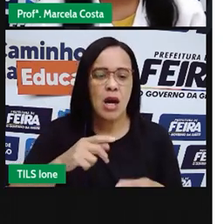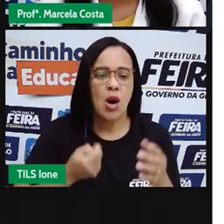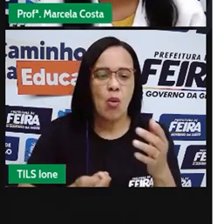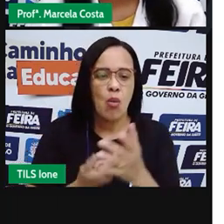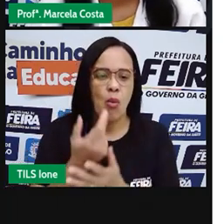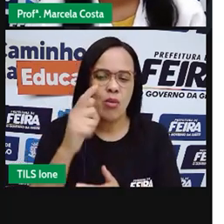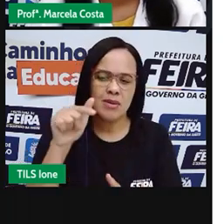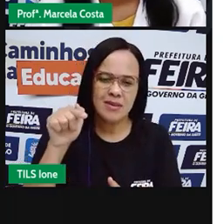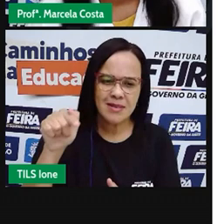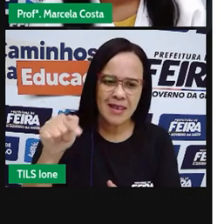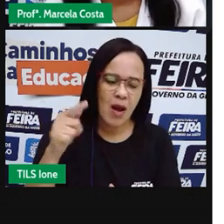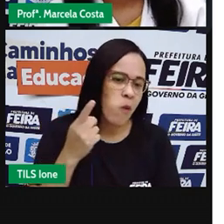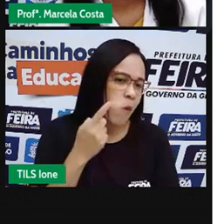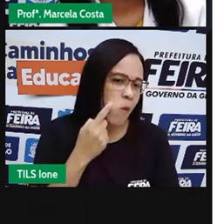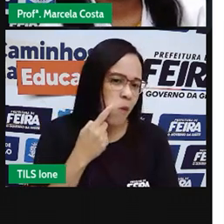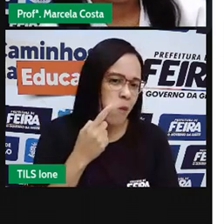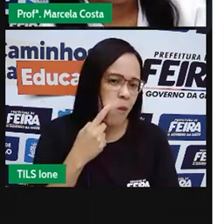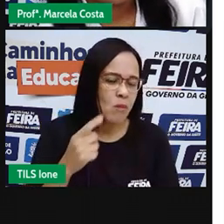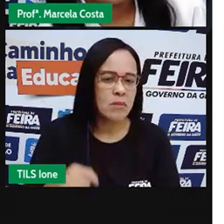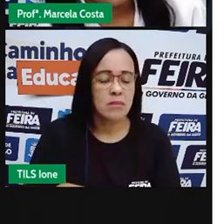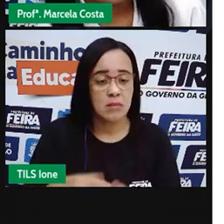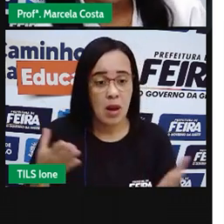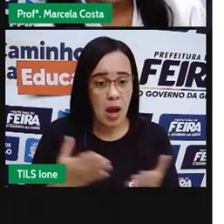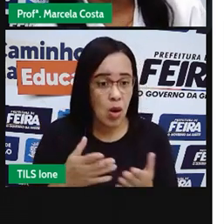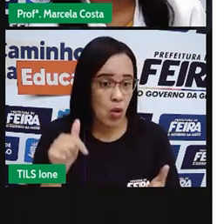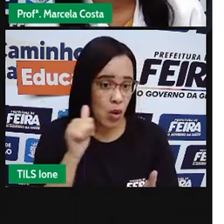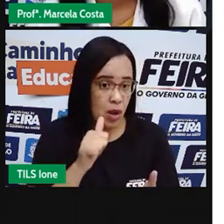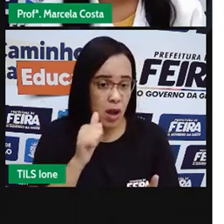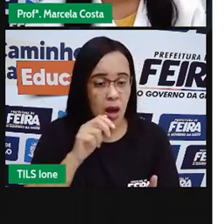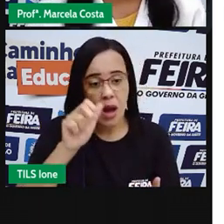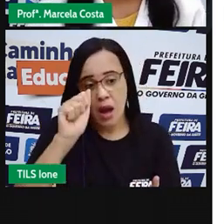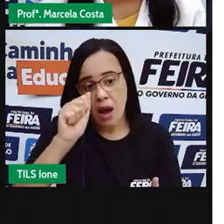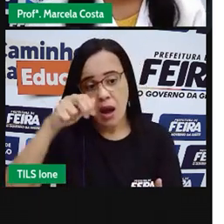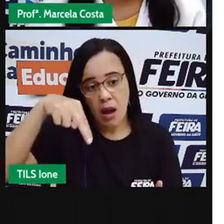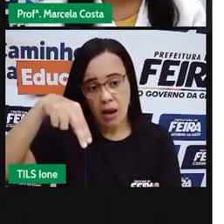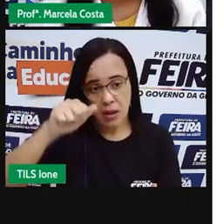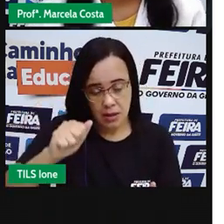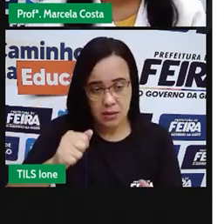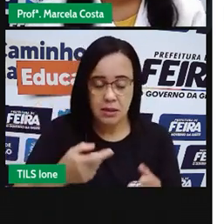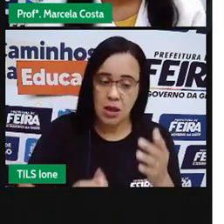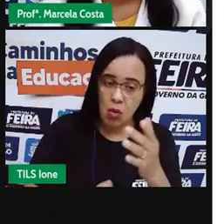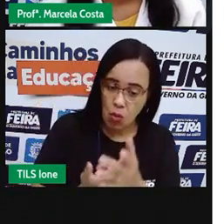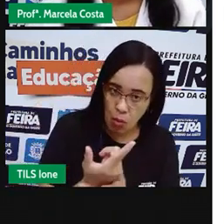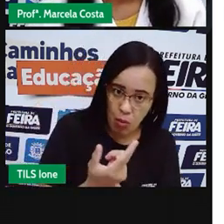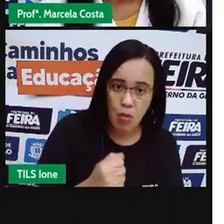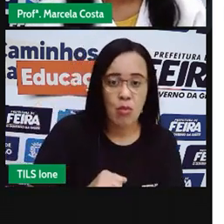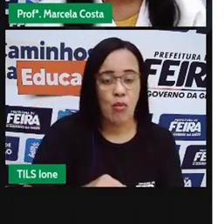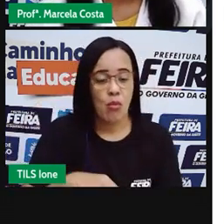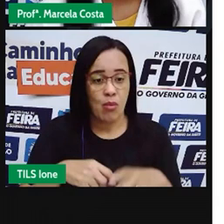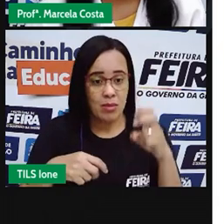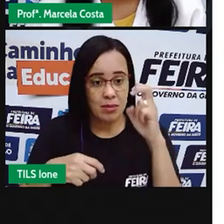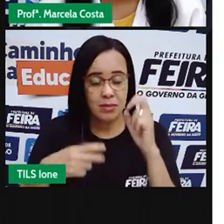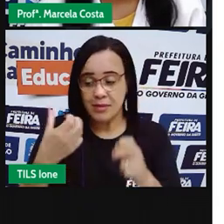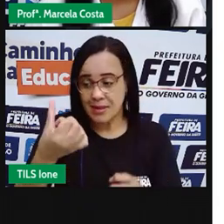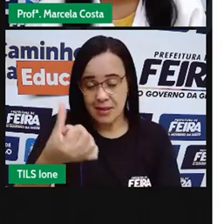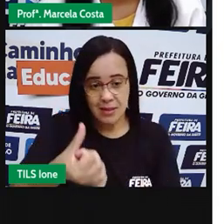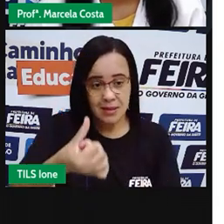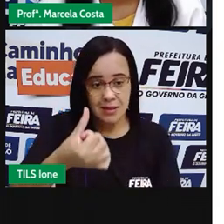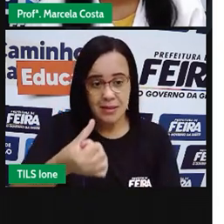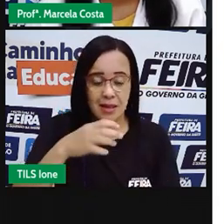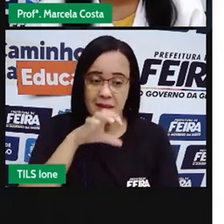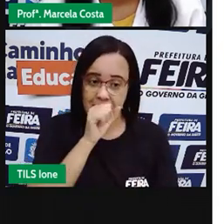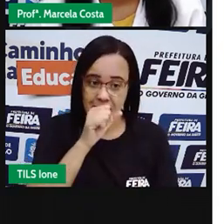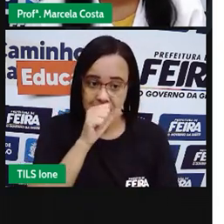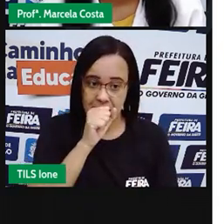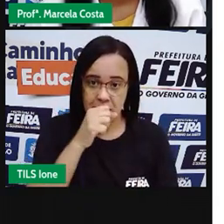Agora vamos ver. Ana comprou 6 laranjas e 4 maçãs. Quantas frutas Ana